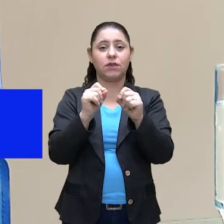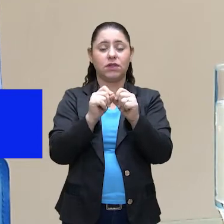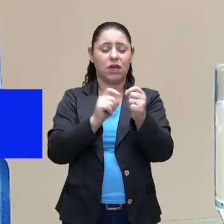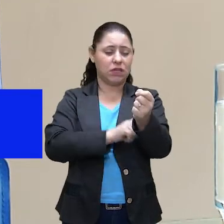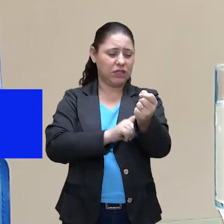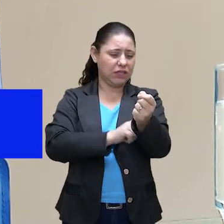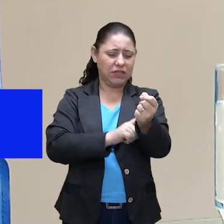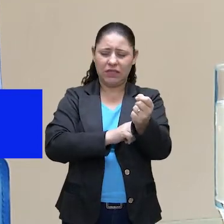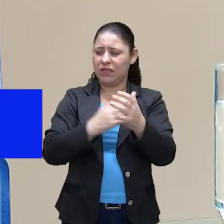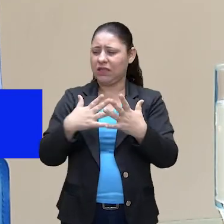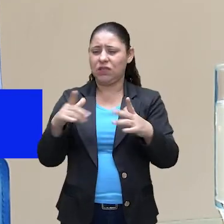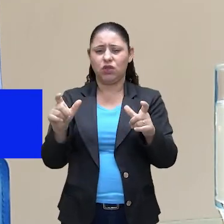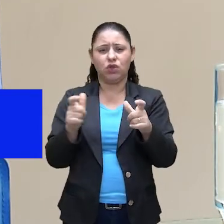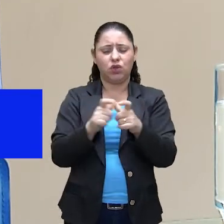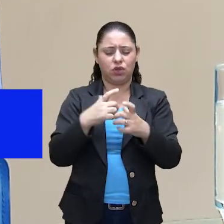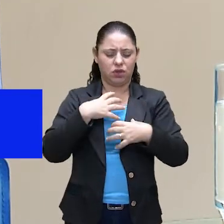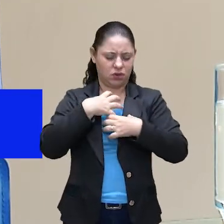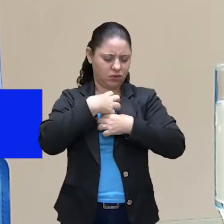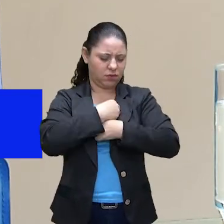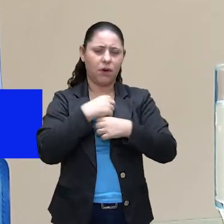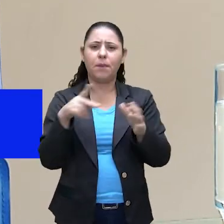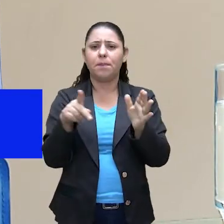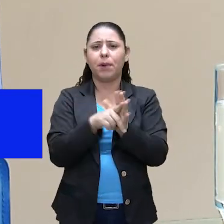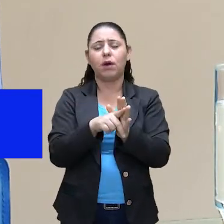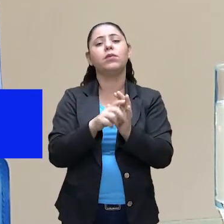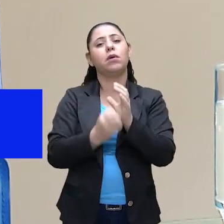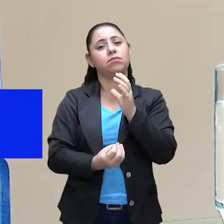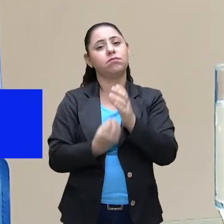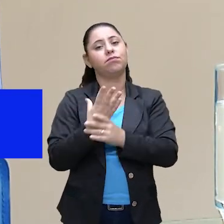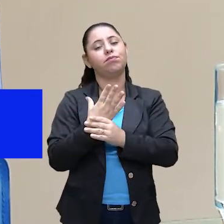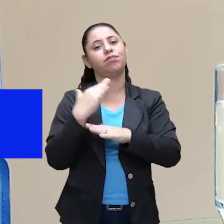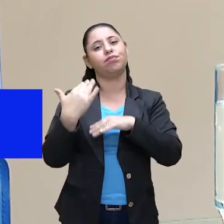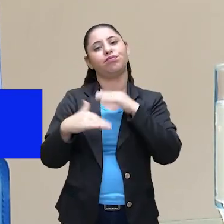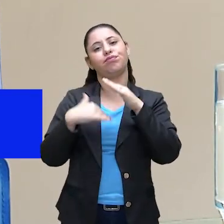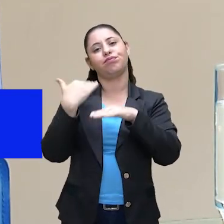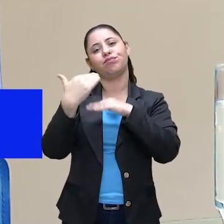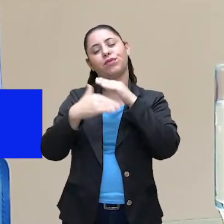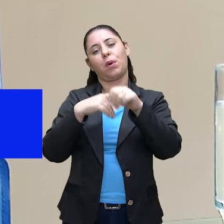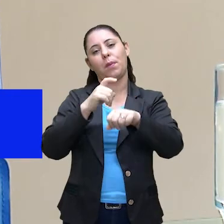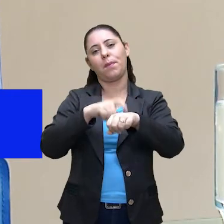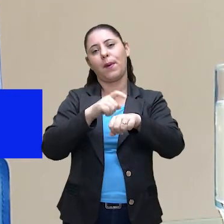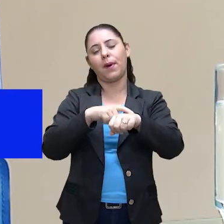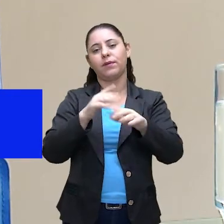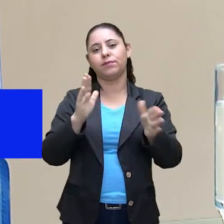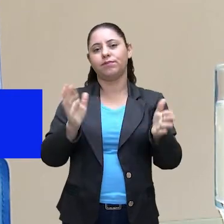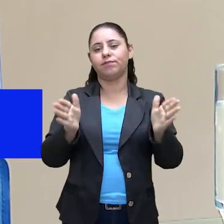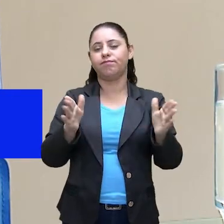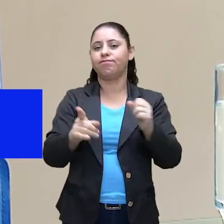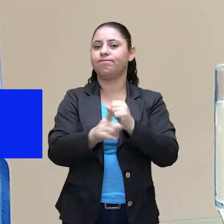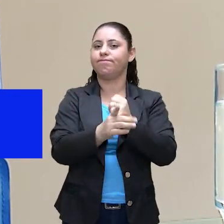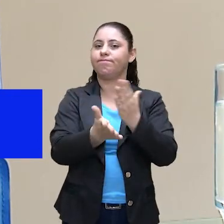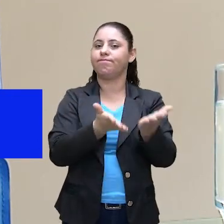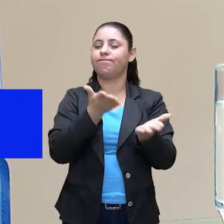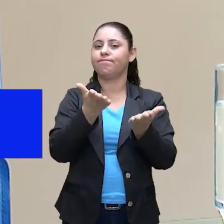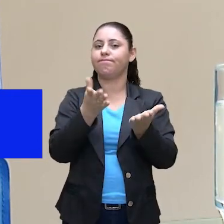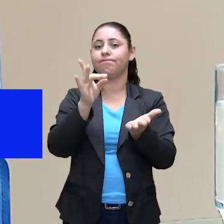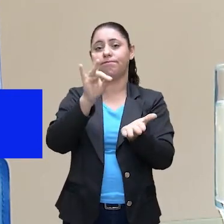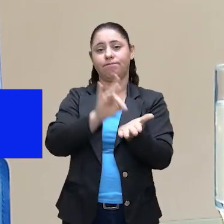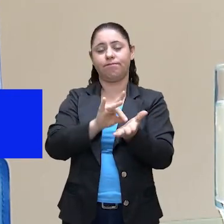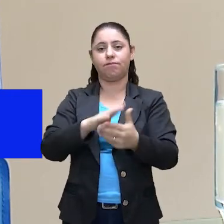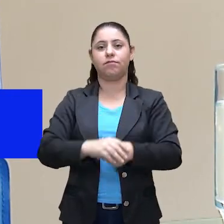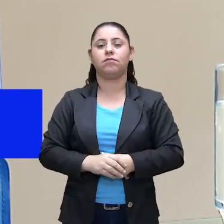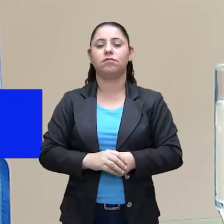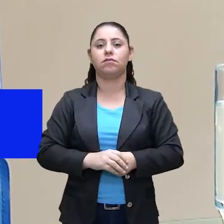que vão estabilizar a ansiedade, as angústias, as depressões que ele desenvolva durante essa